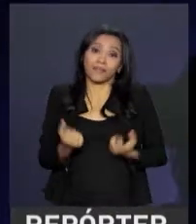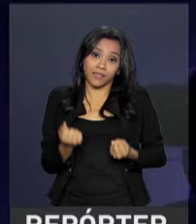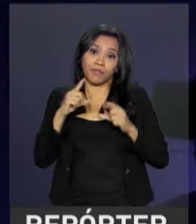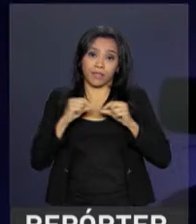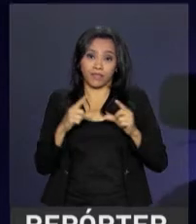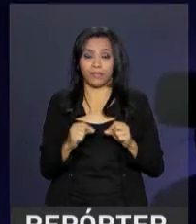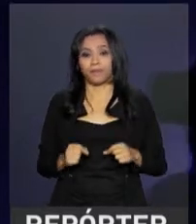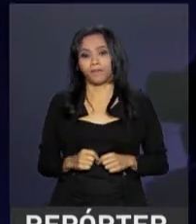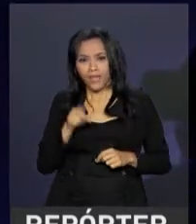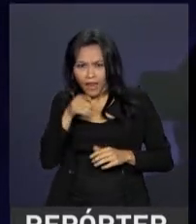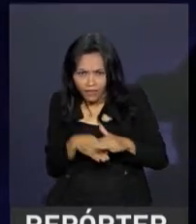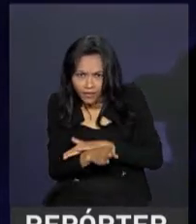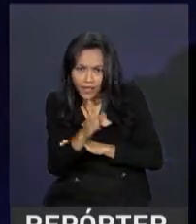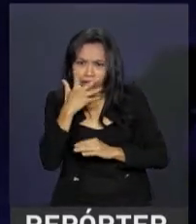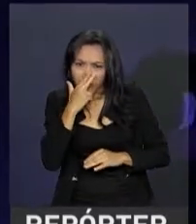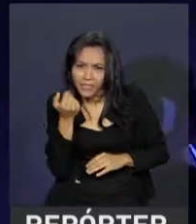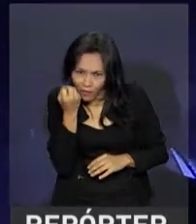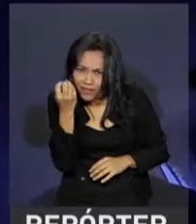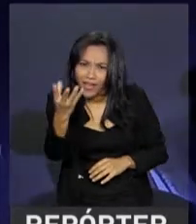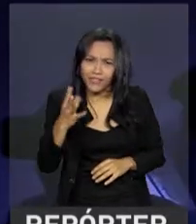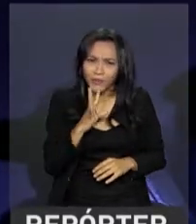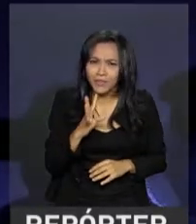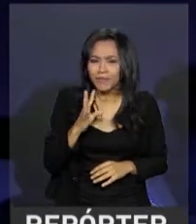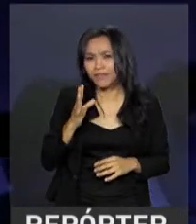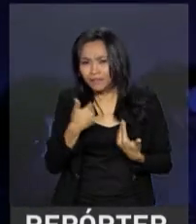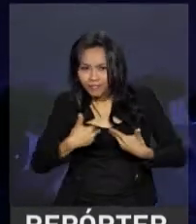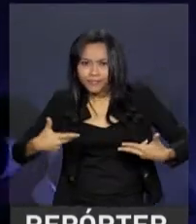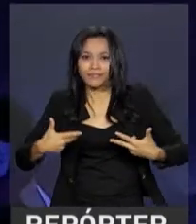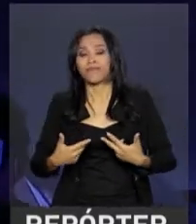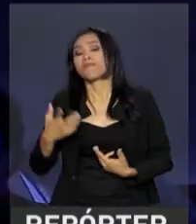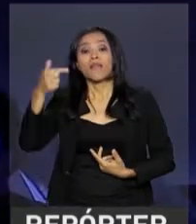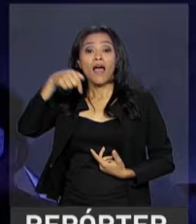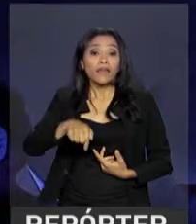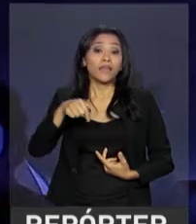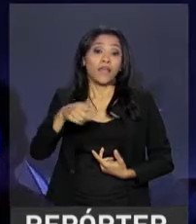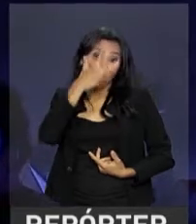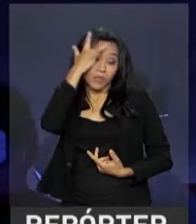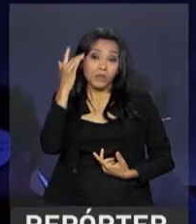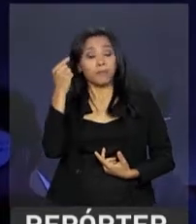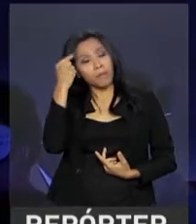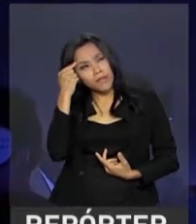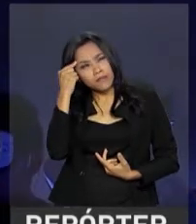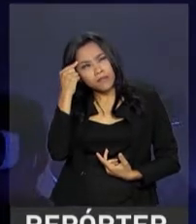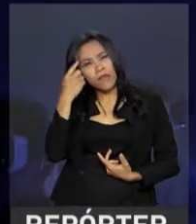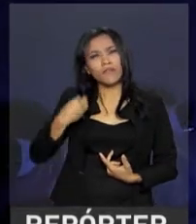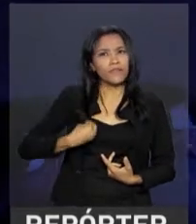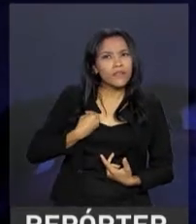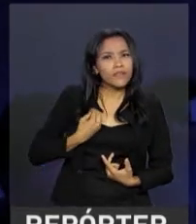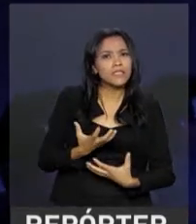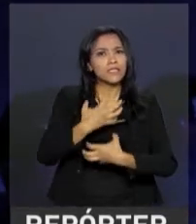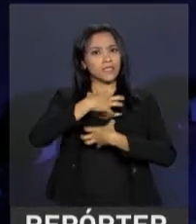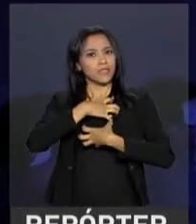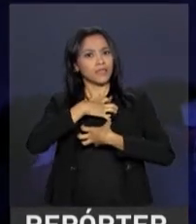Lá dentro é uma viagem de aventura com muito aprendizado e conhecimento? A ideia aqui no Green Nation é que as pessoas pensem, vivam e sintam